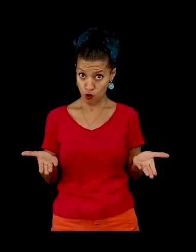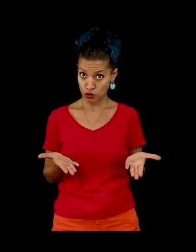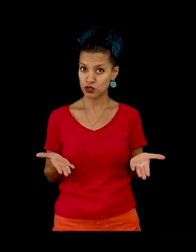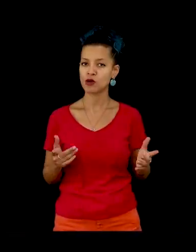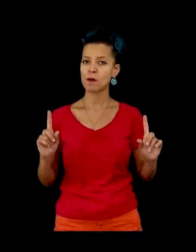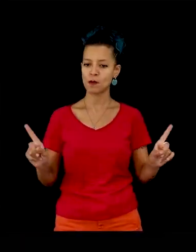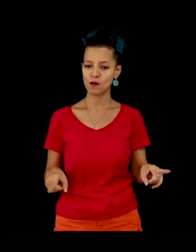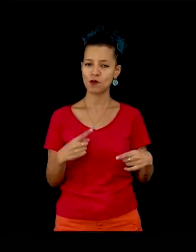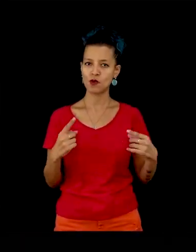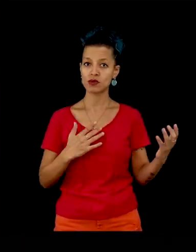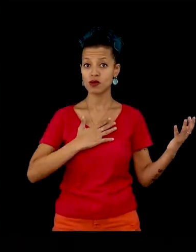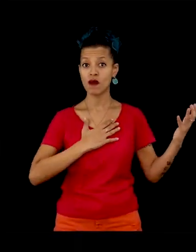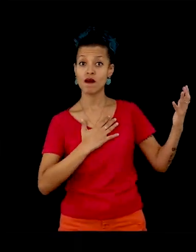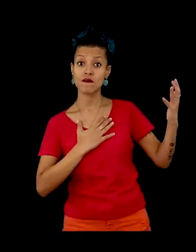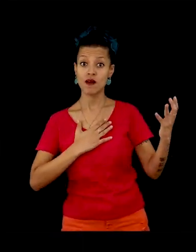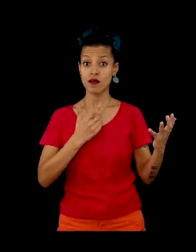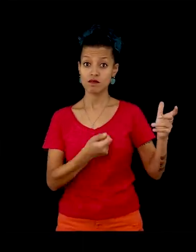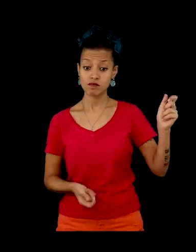Hoje vamos tocar uma valsa.